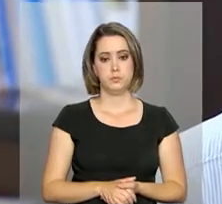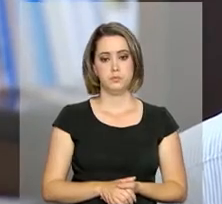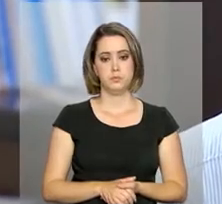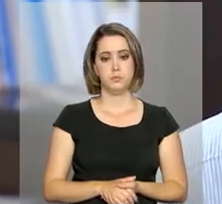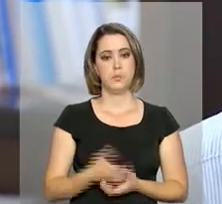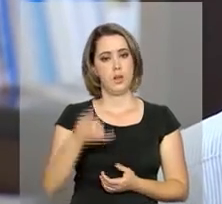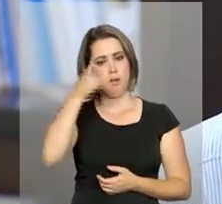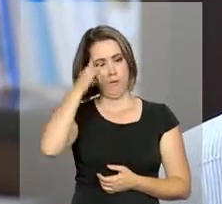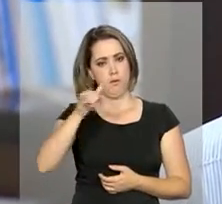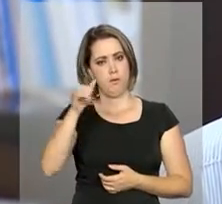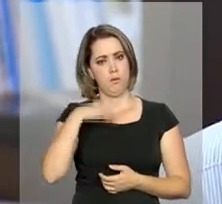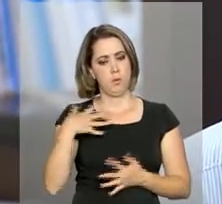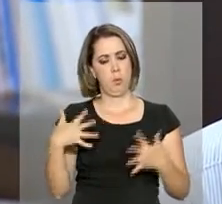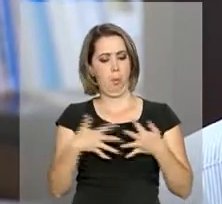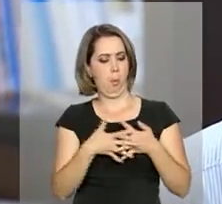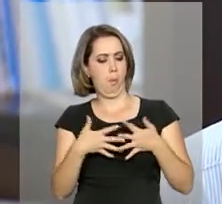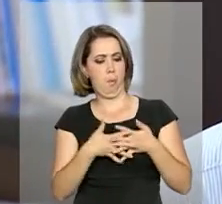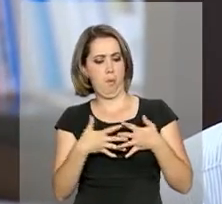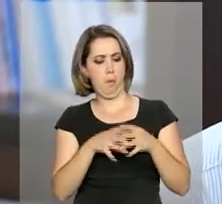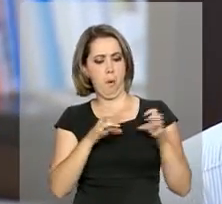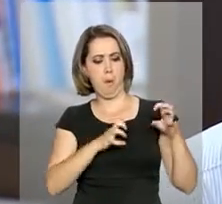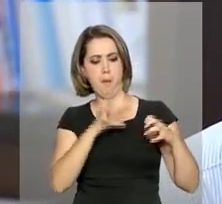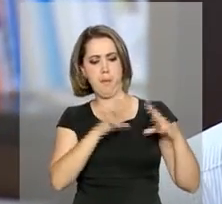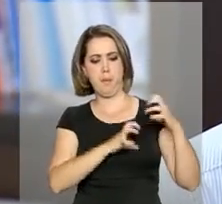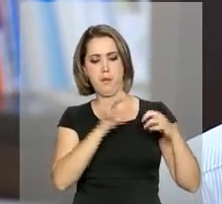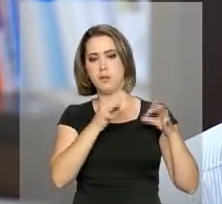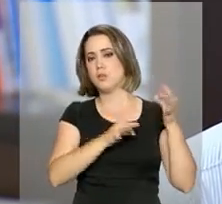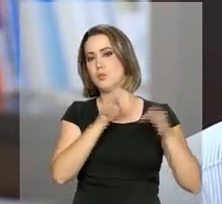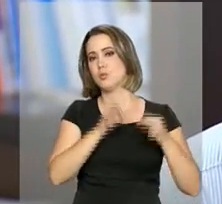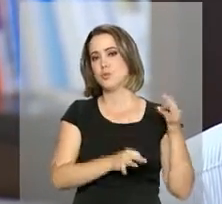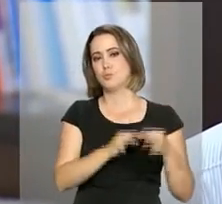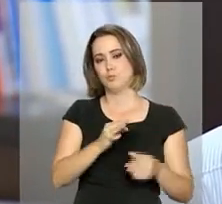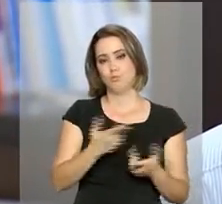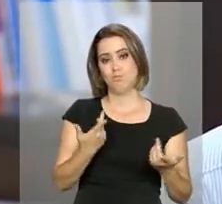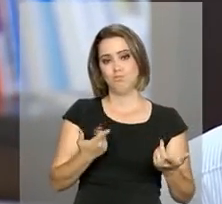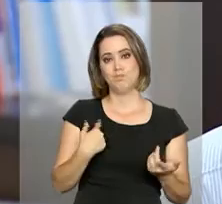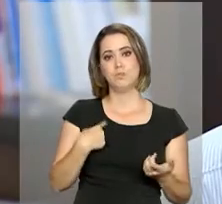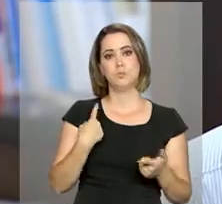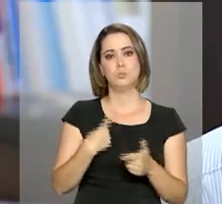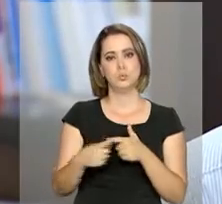se evitará os confrontos judiciais existentes e os